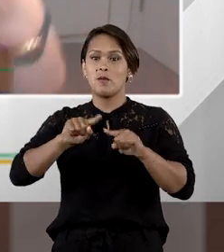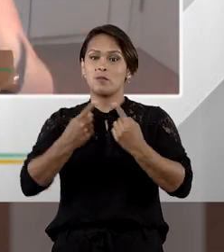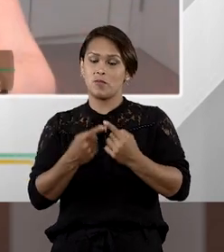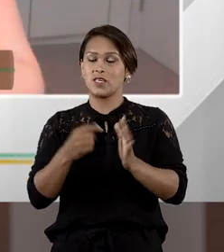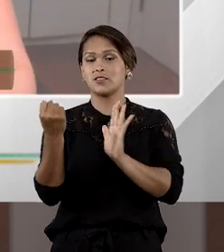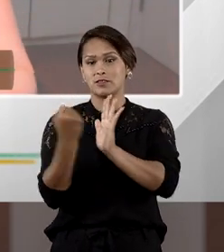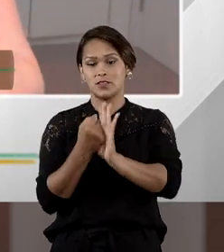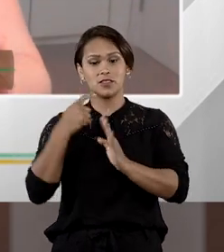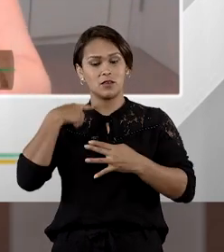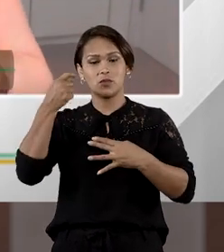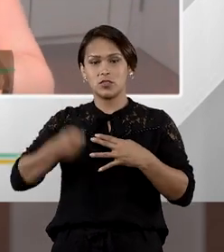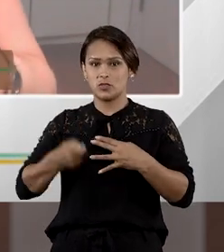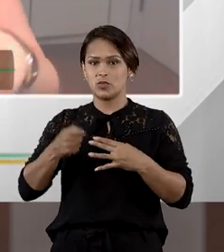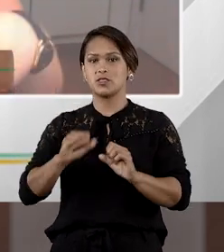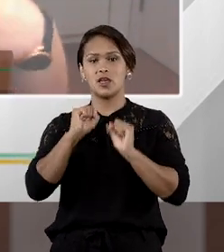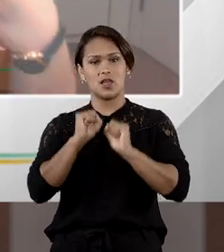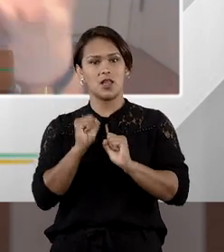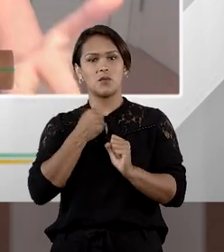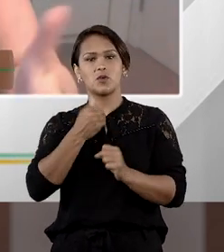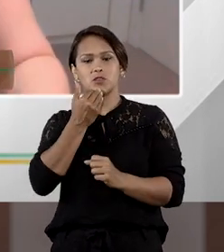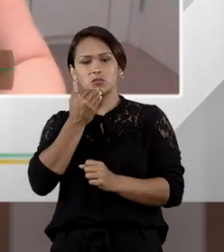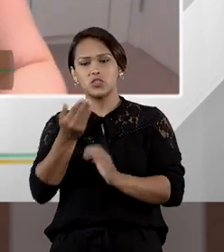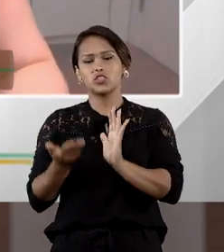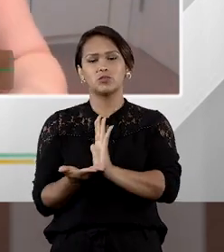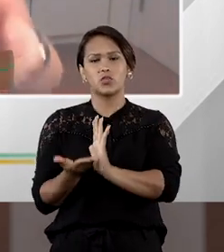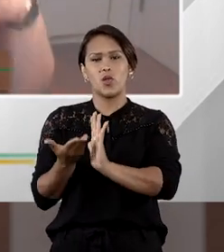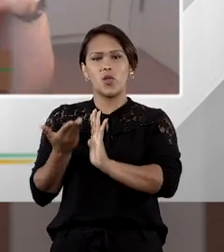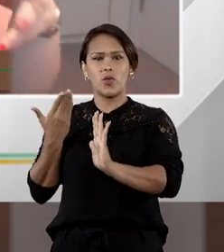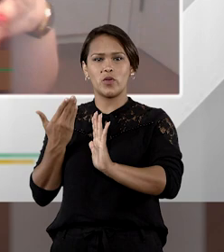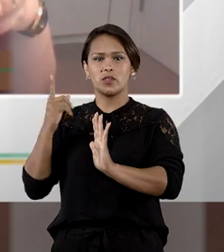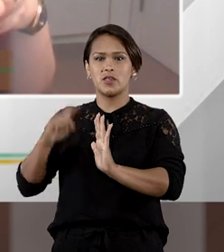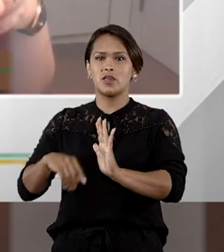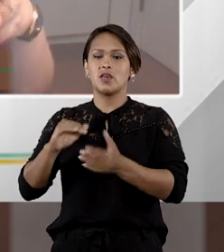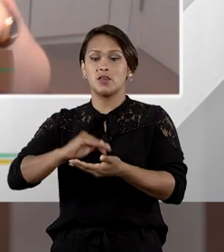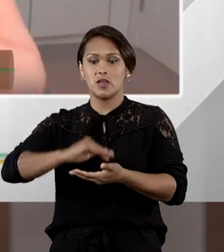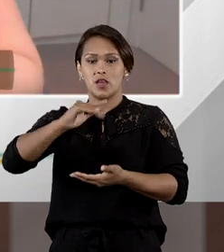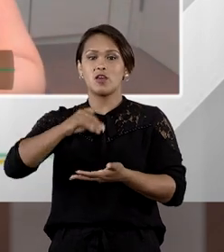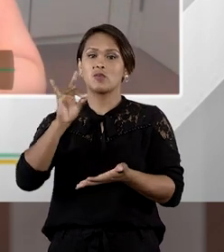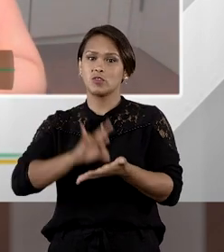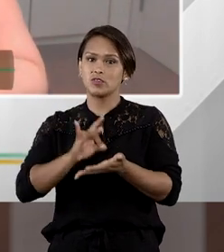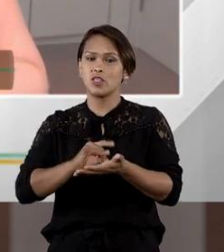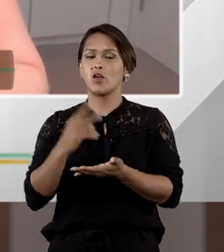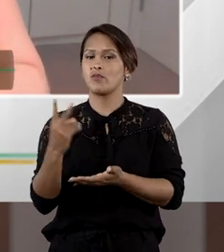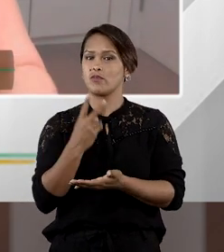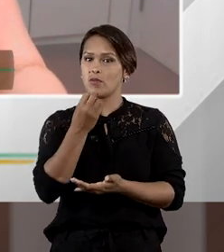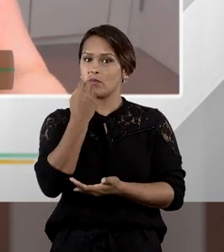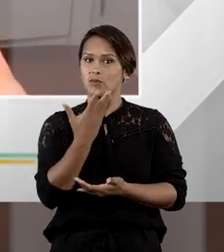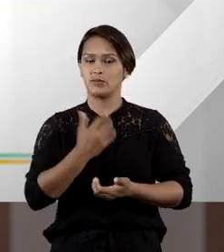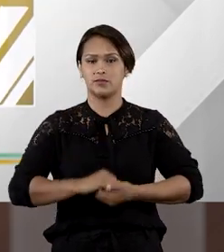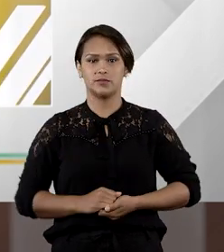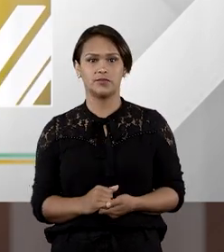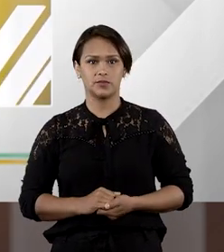mas uma vez fixado, sim, né, ela vai poder cobrar e, às vezes, acumula mesmo um certo valor.